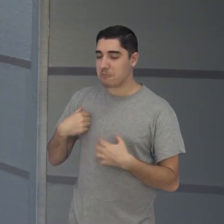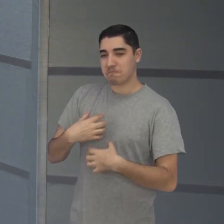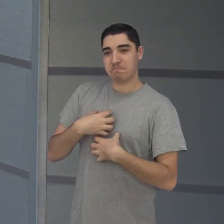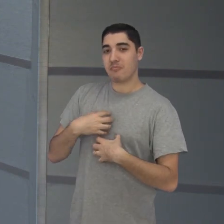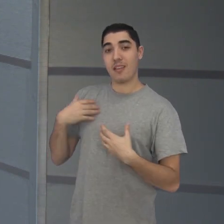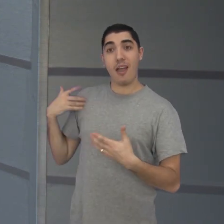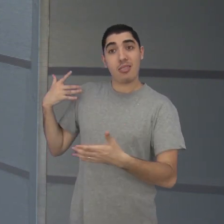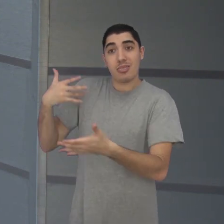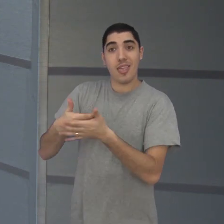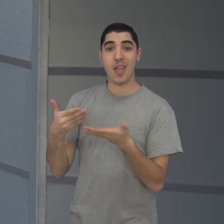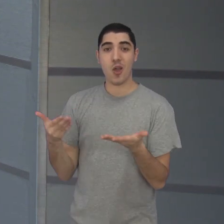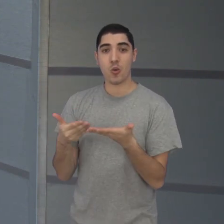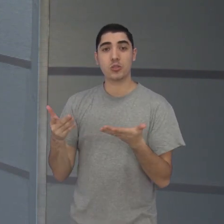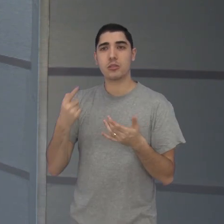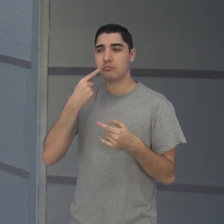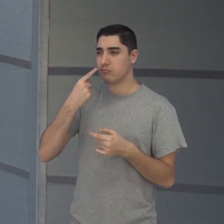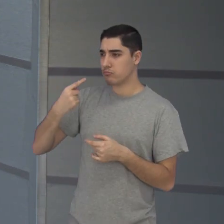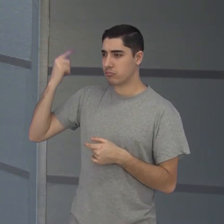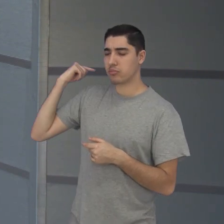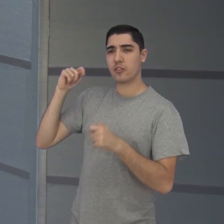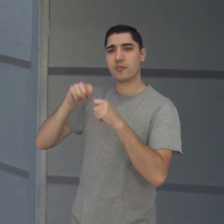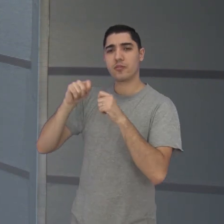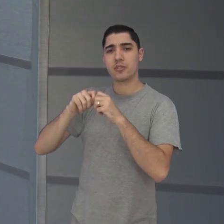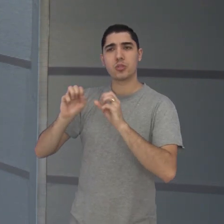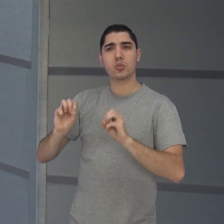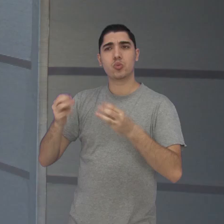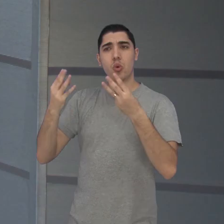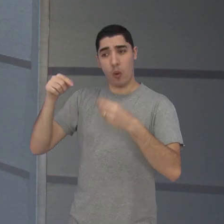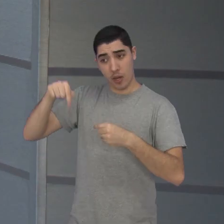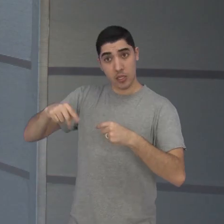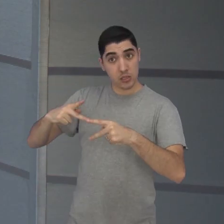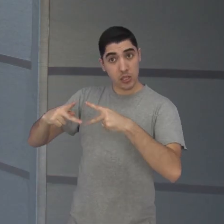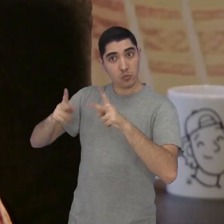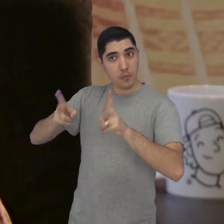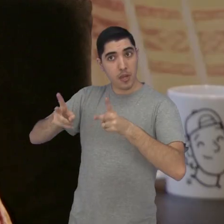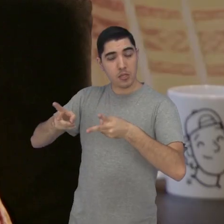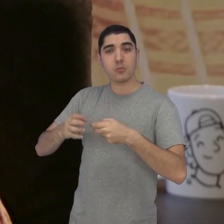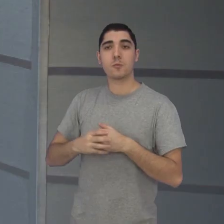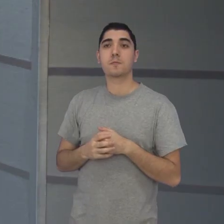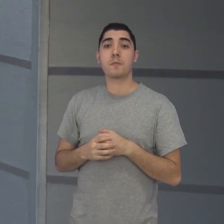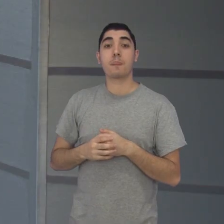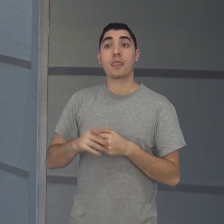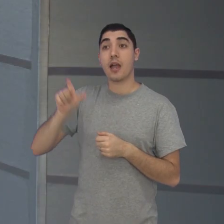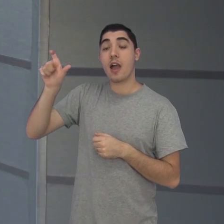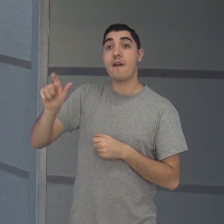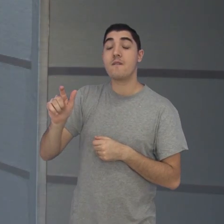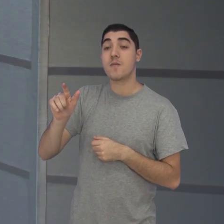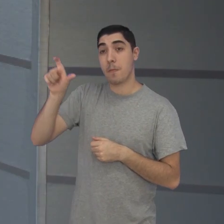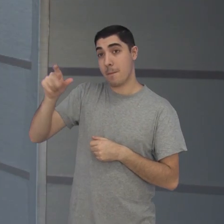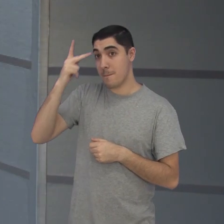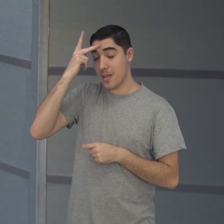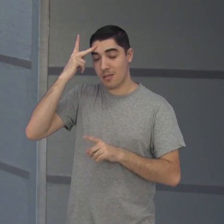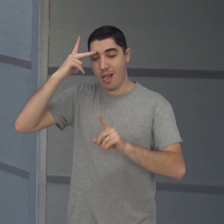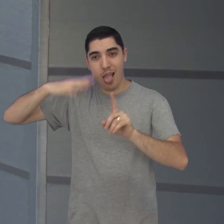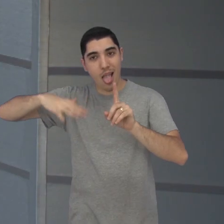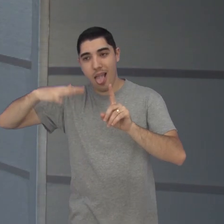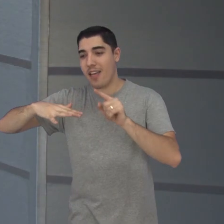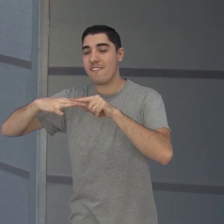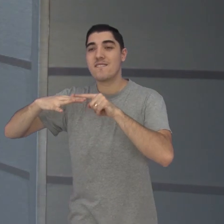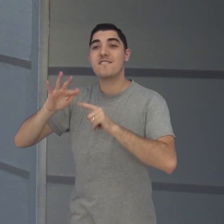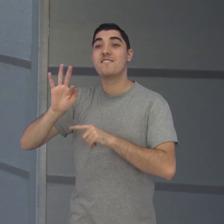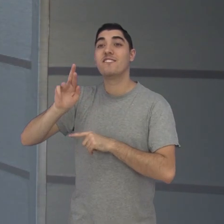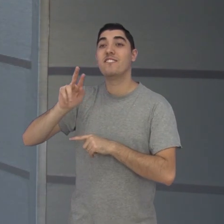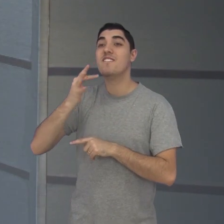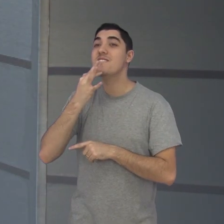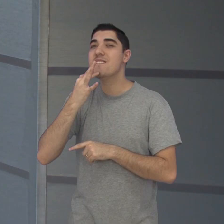aí até hoje. Então recentemente a gente fez um show aqui em São José, e um fã do Mazzaropi, que desde